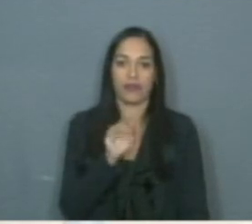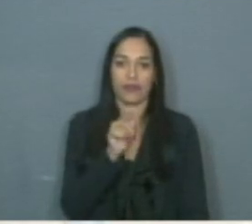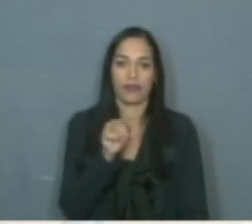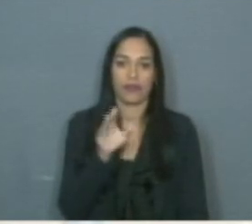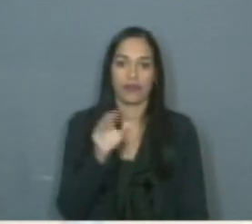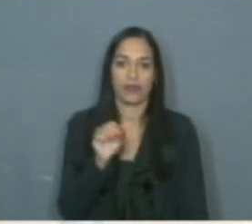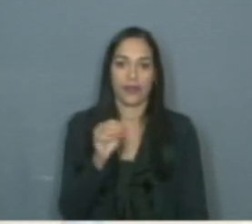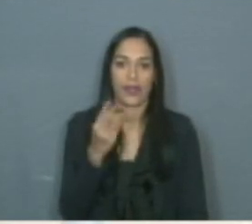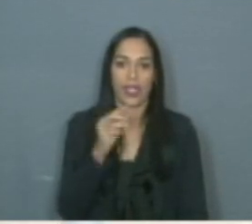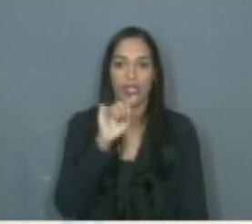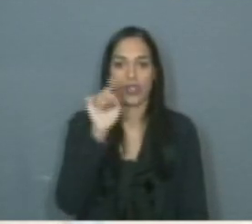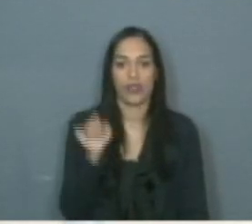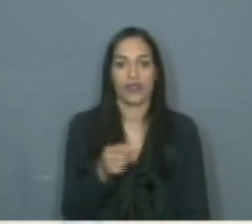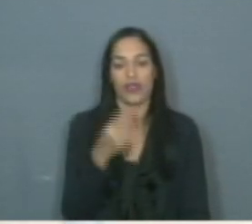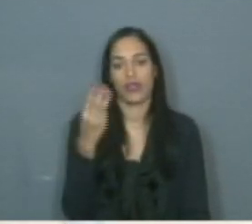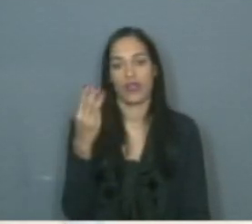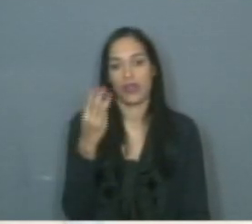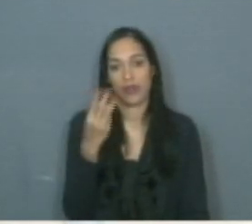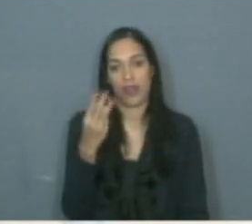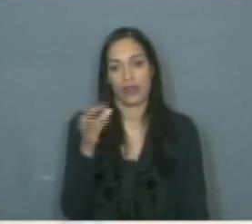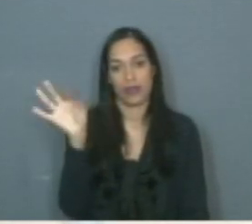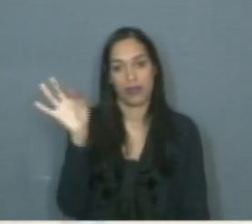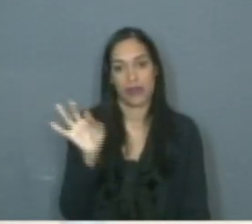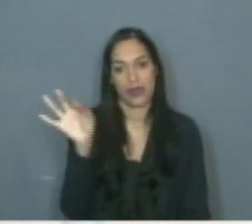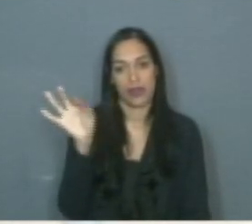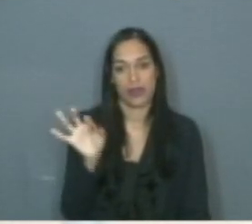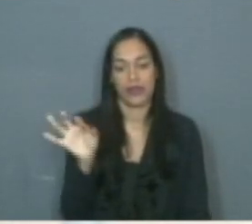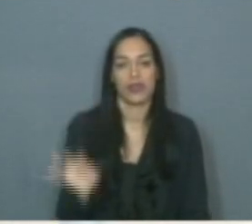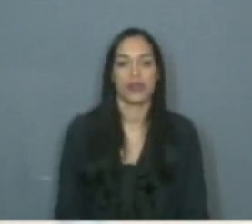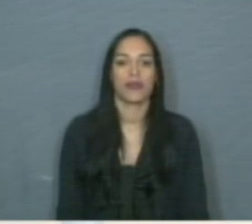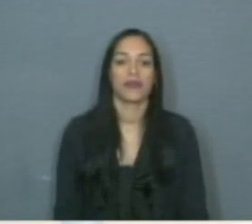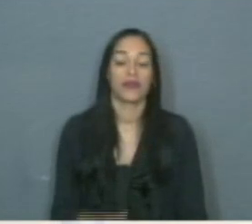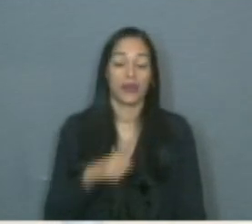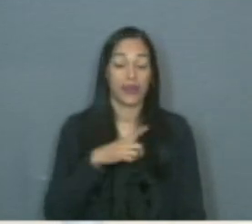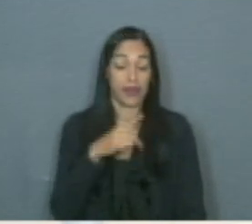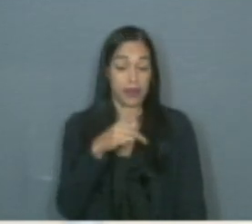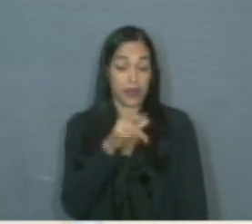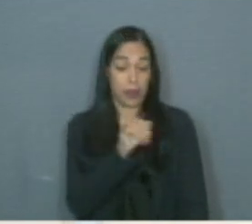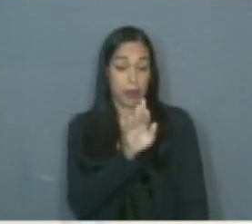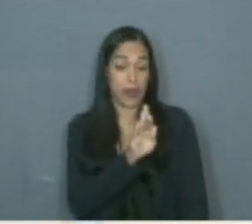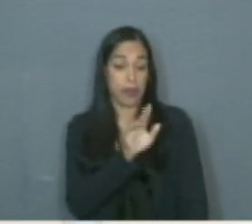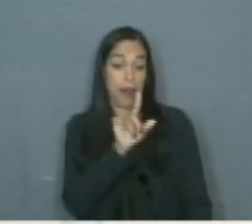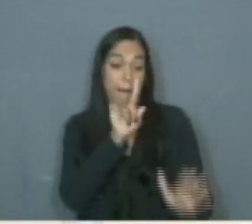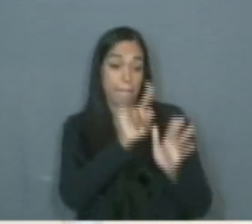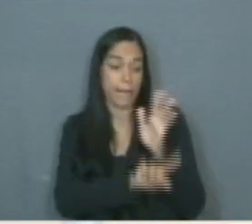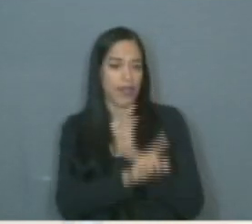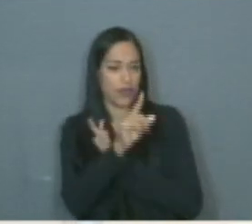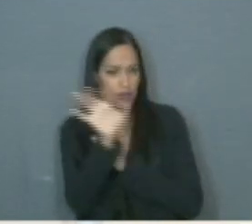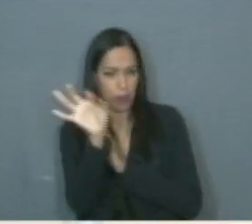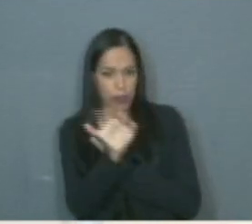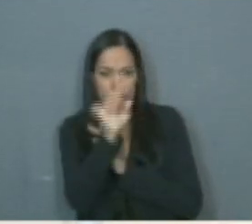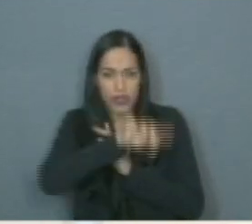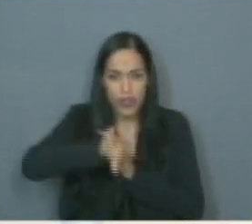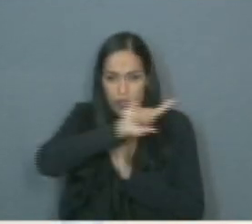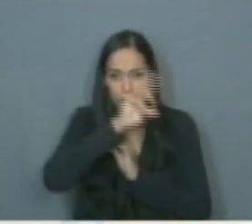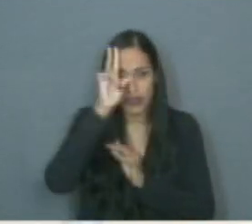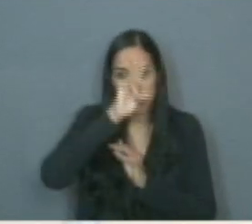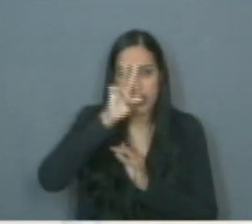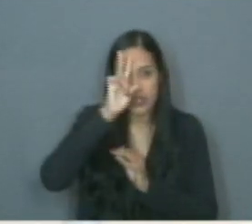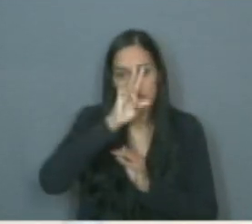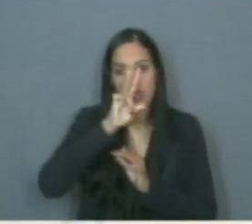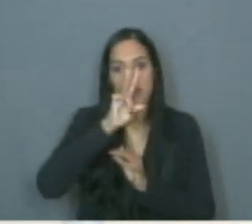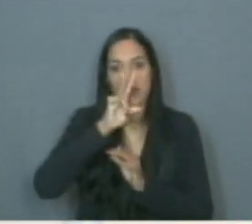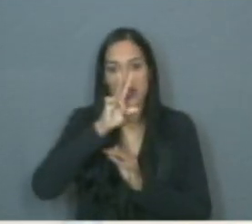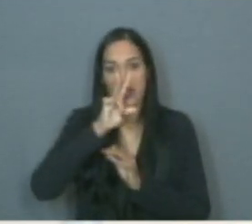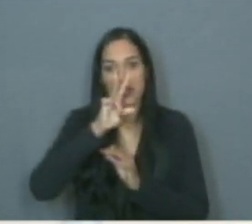de 3,4%. Quando nós tínhamos um PIB de menos de 1%, quem lembra disso? No